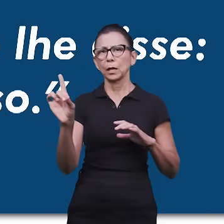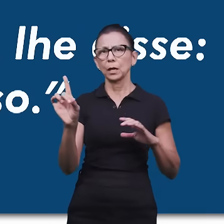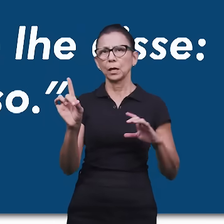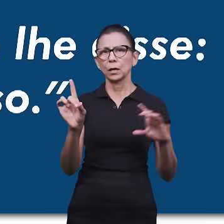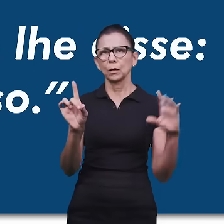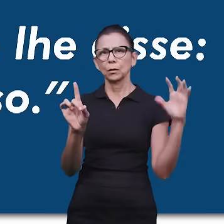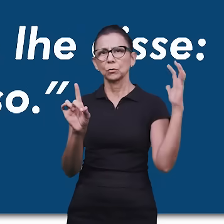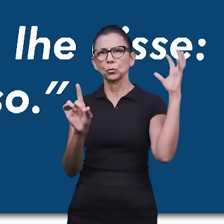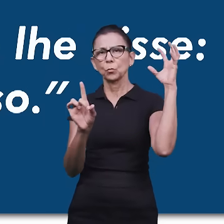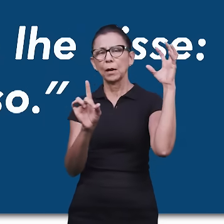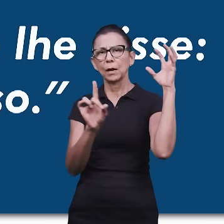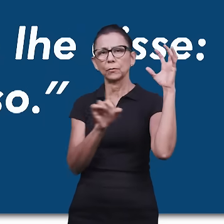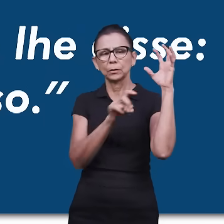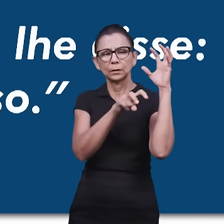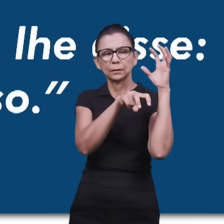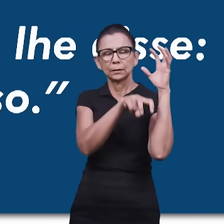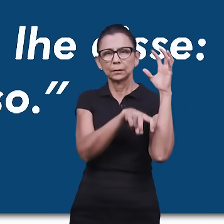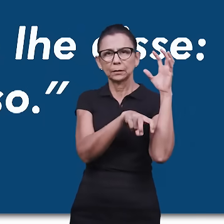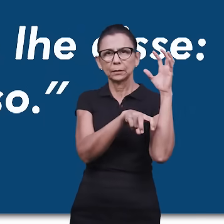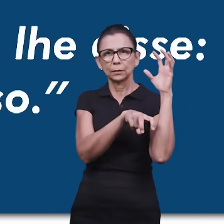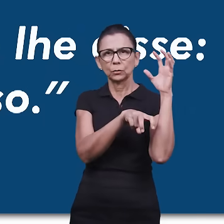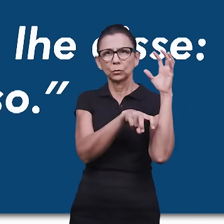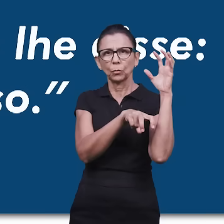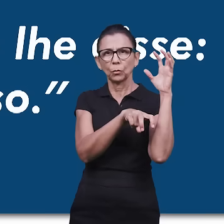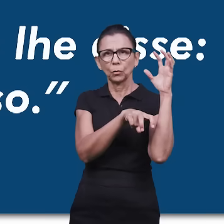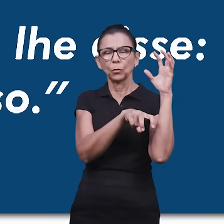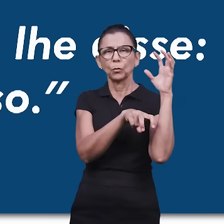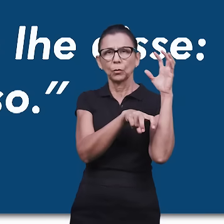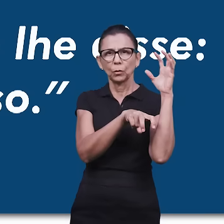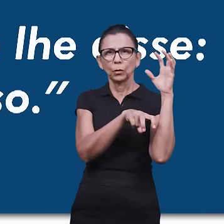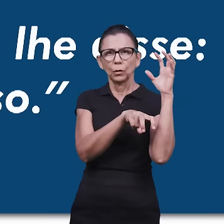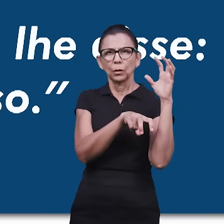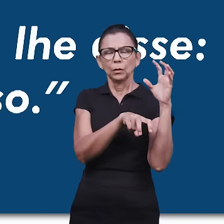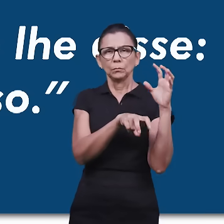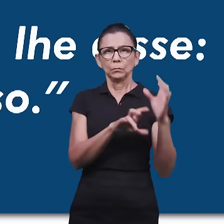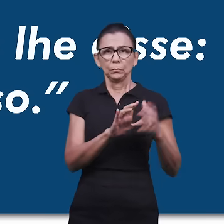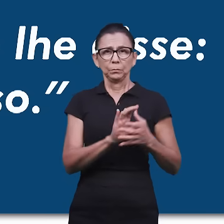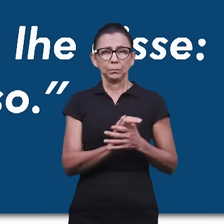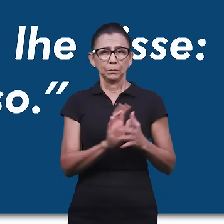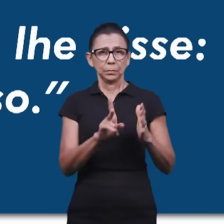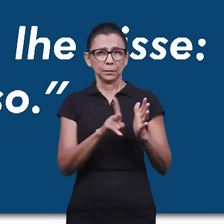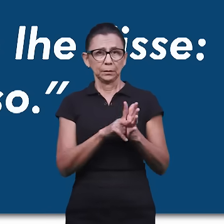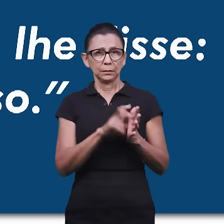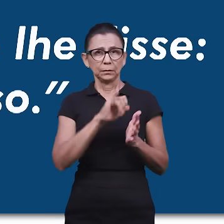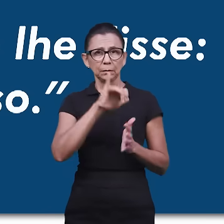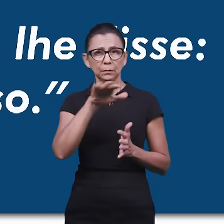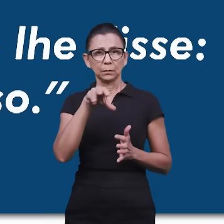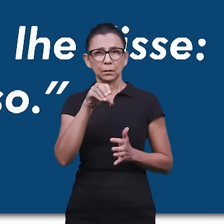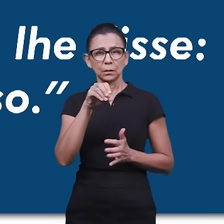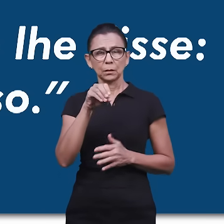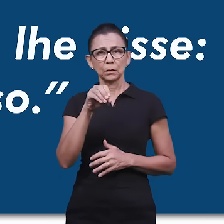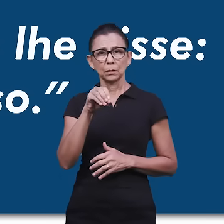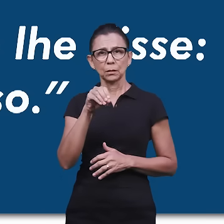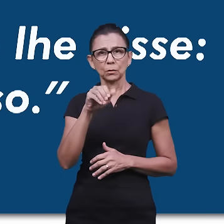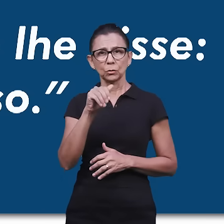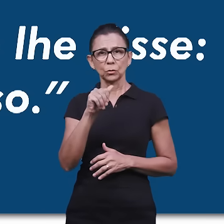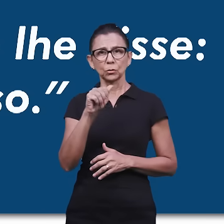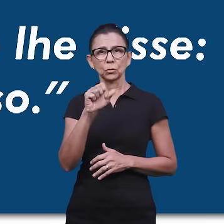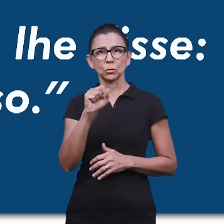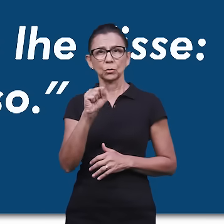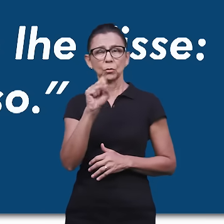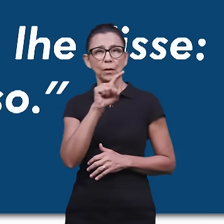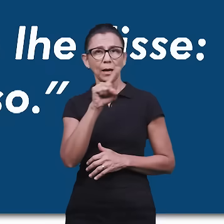debaixo do carvalho que está em Ofra, que pertencia a Joás, a